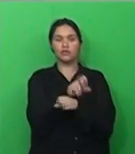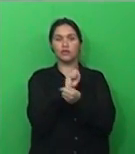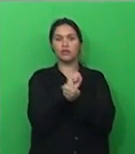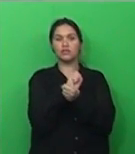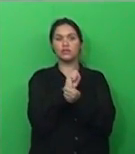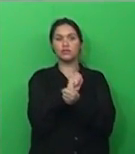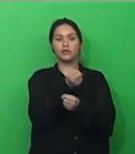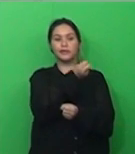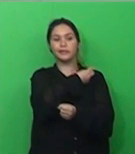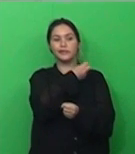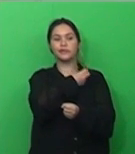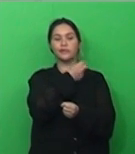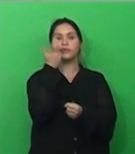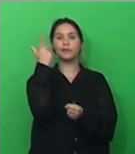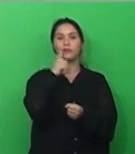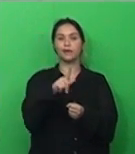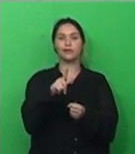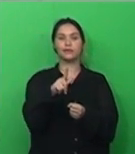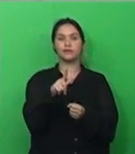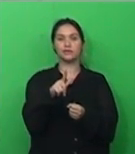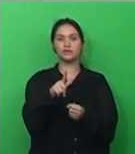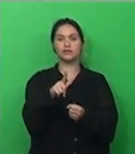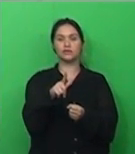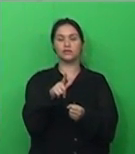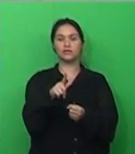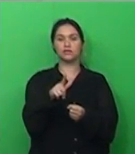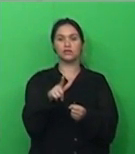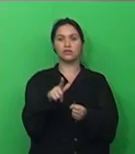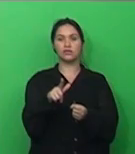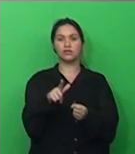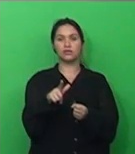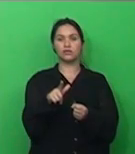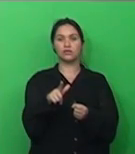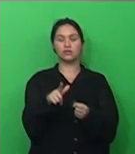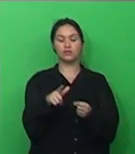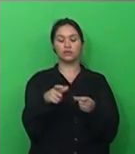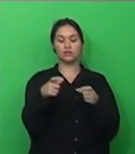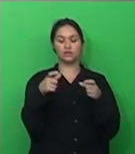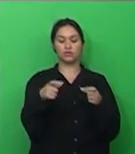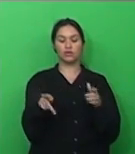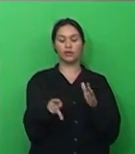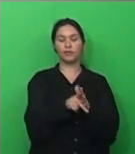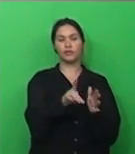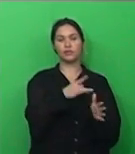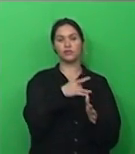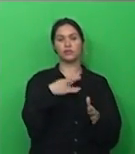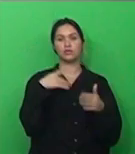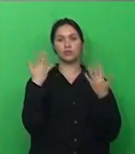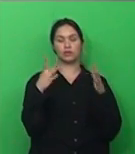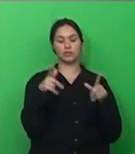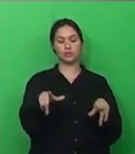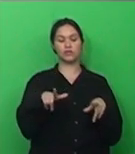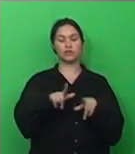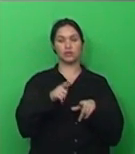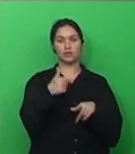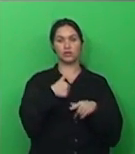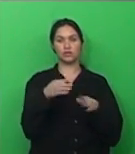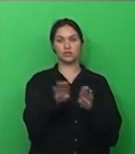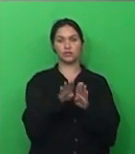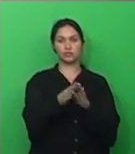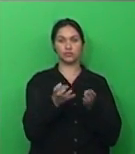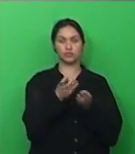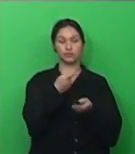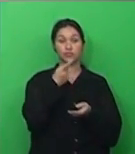relento, aguardando para ser atendido. Fica à vontade, vereador. Parabéns, vereador, pelo requerimento. E também venho aqui externar a